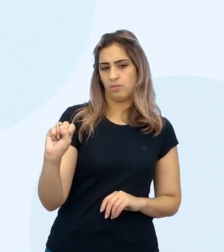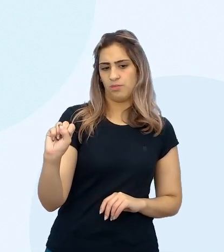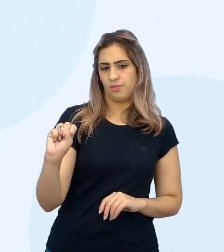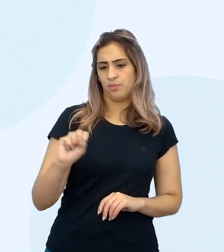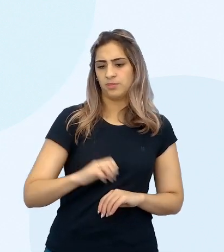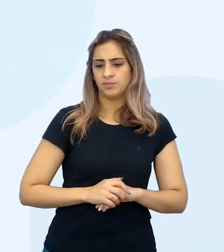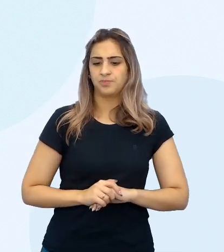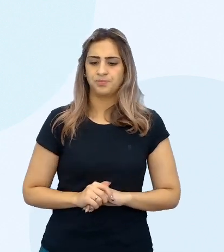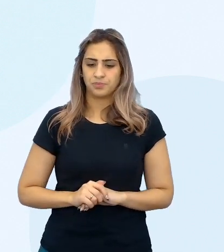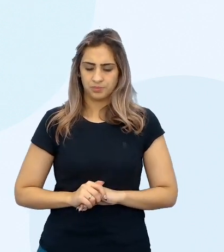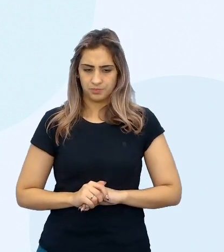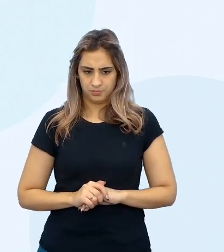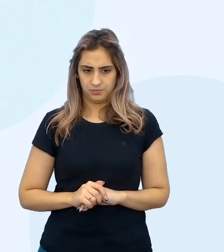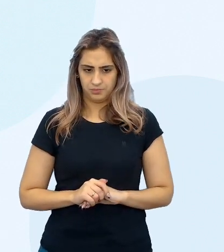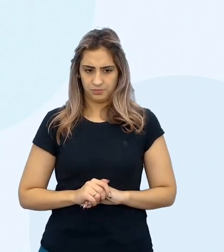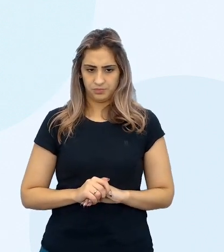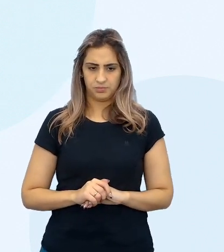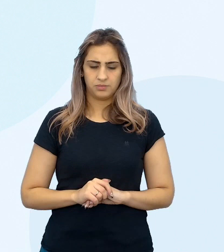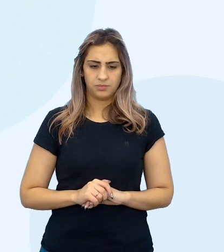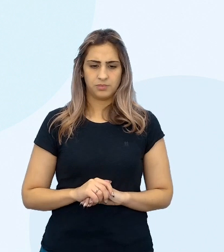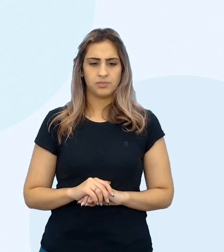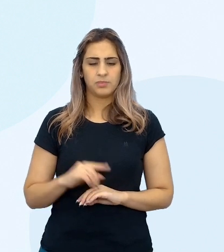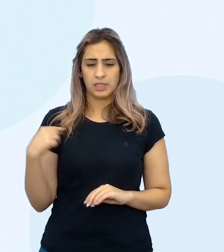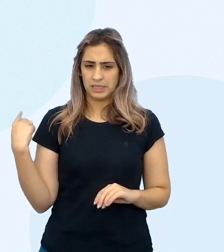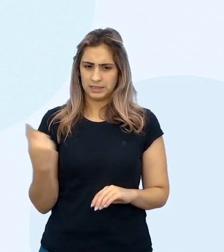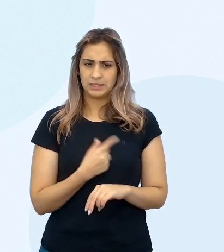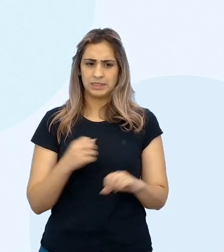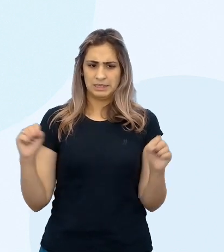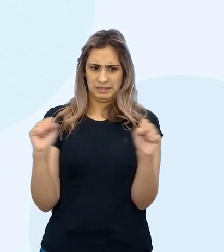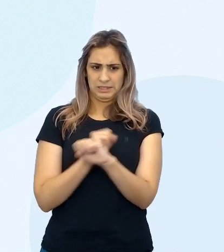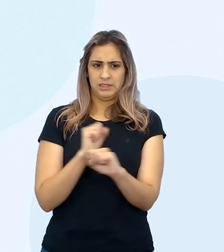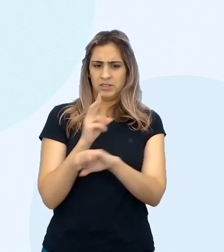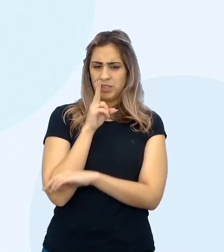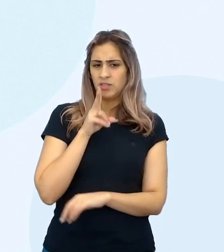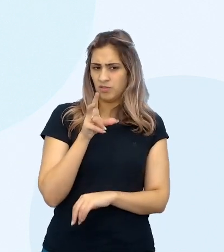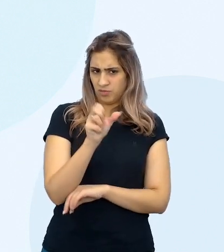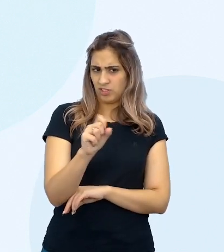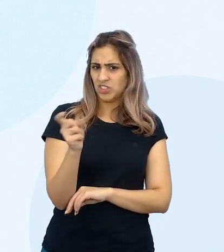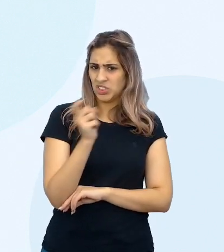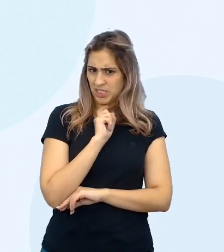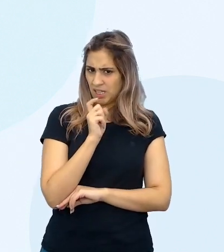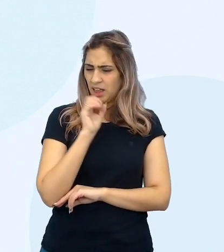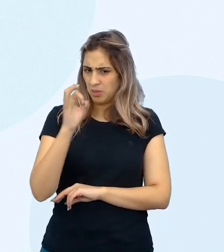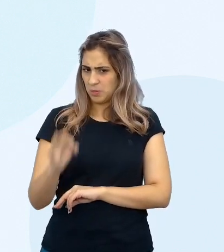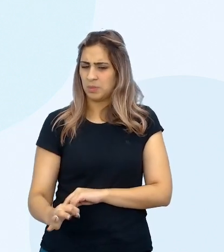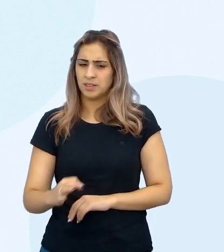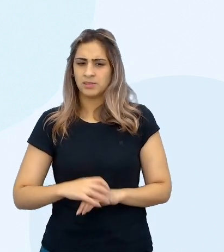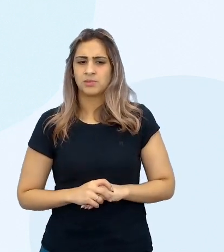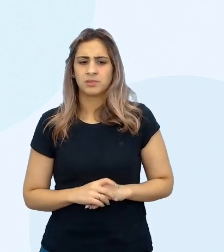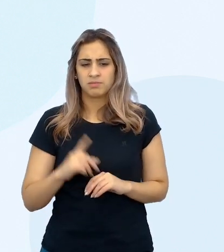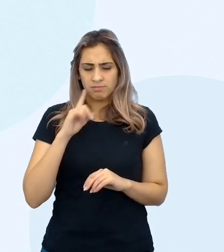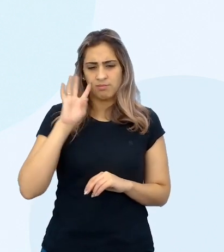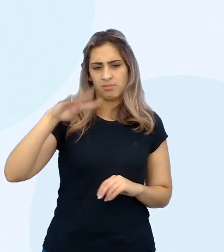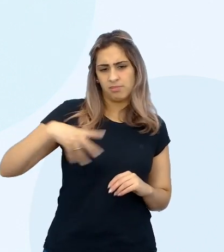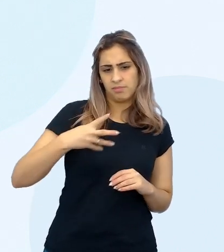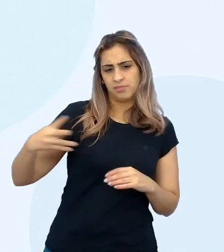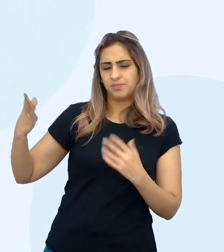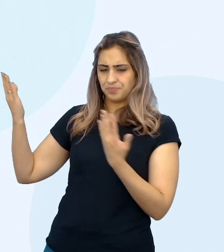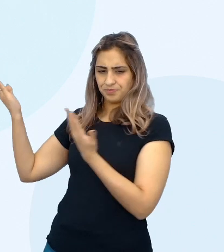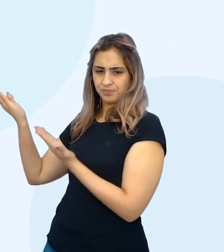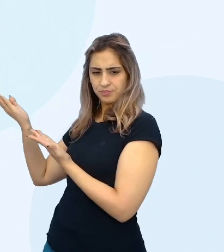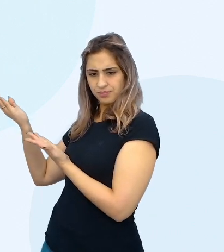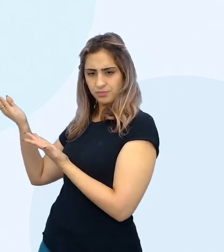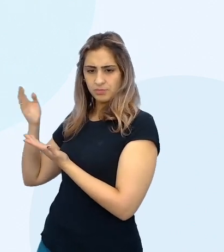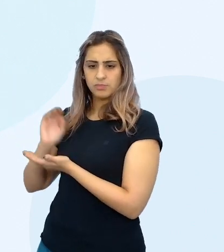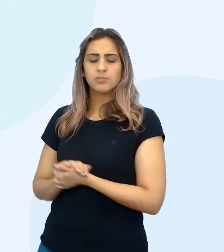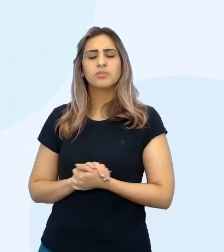menos 36 e menos 38. Então, pra- Estamos no inverno do Ártico, hein, Roberto? pra quem É não gelado. consegue ver, né? Então descrevi a tabela aí, coluna X de 1 a